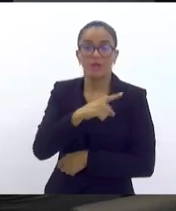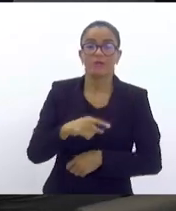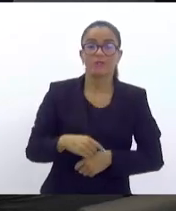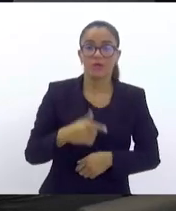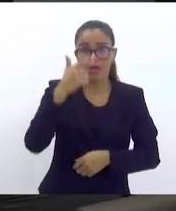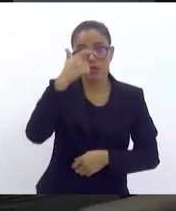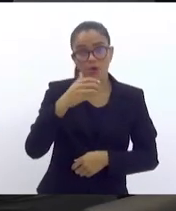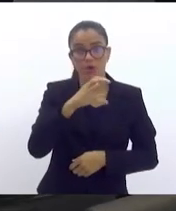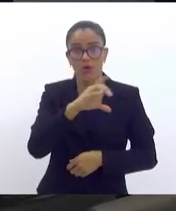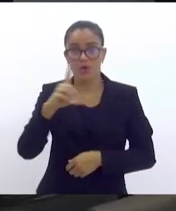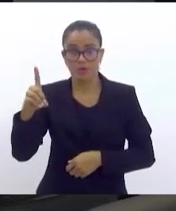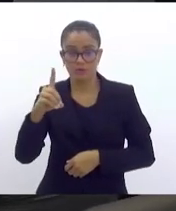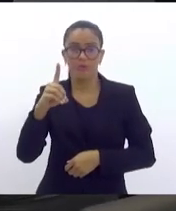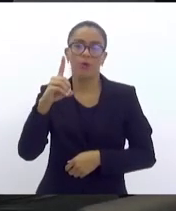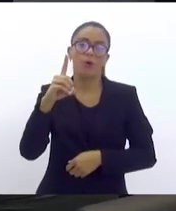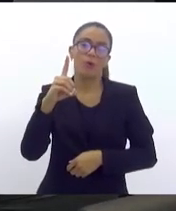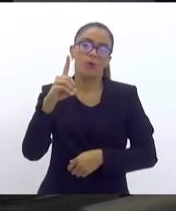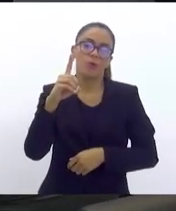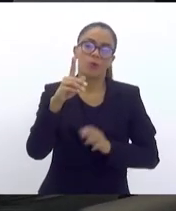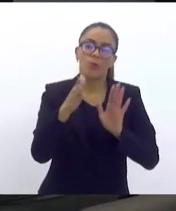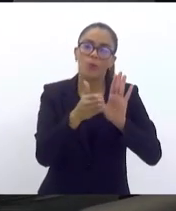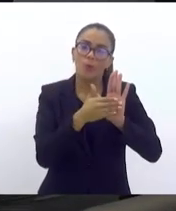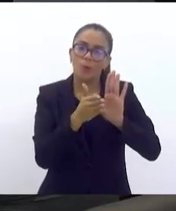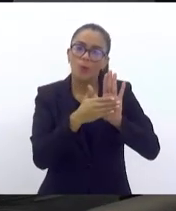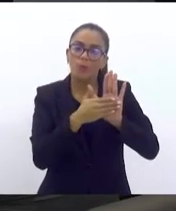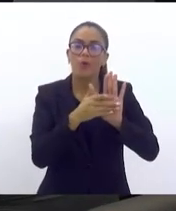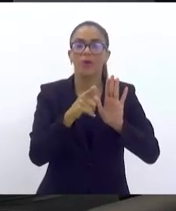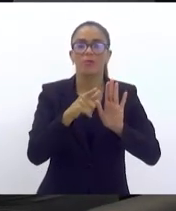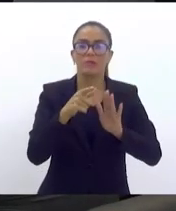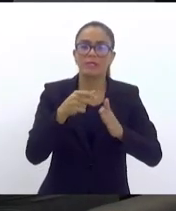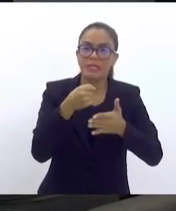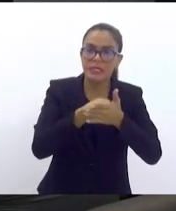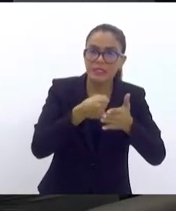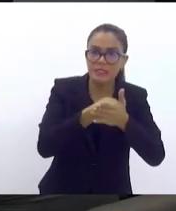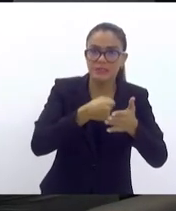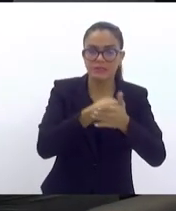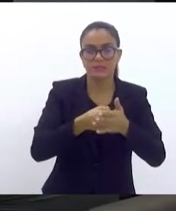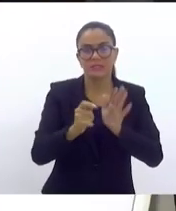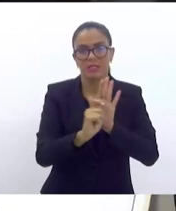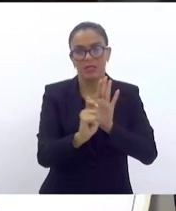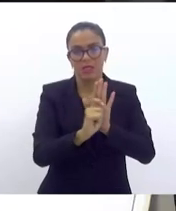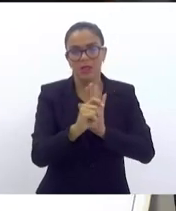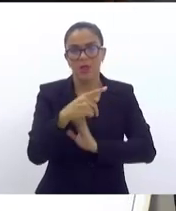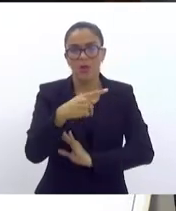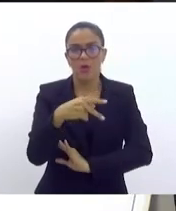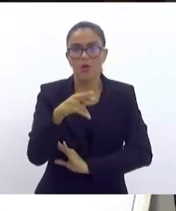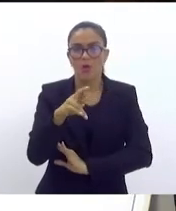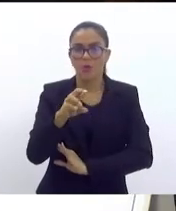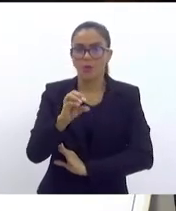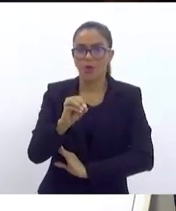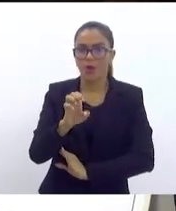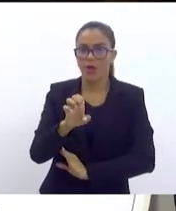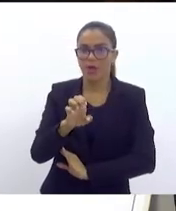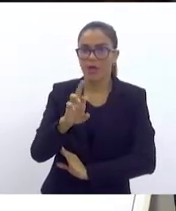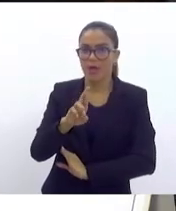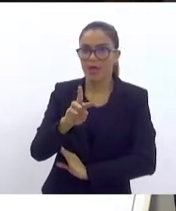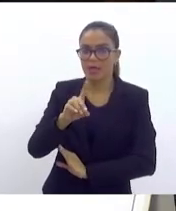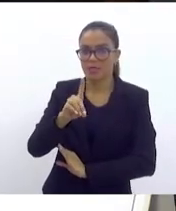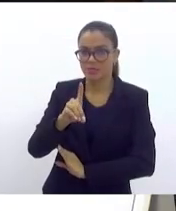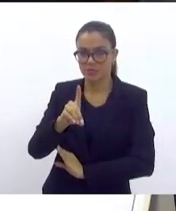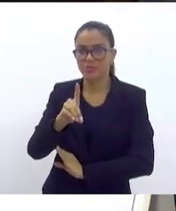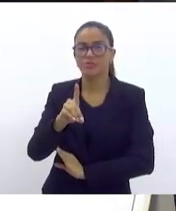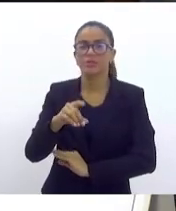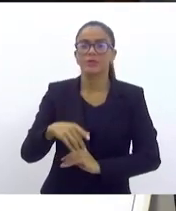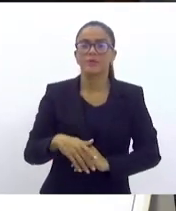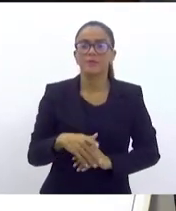coordenador do programa educacional de resistências drogas mais conhecida como Proerd vem que representar Nossa